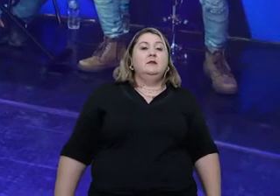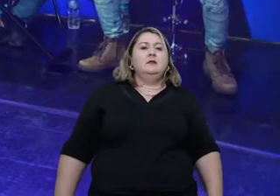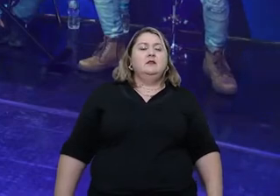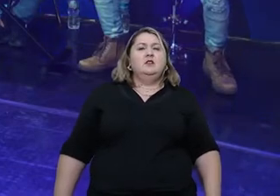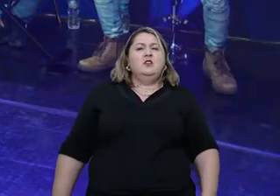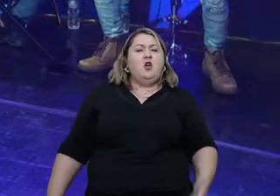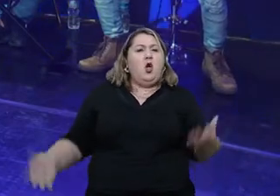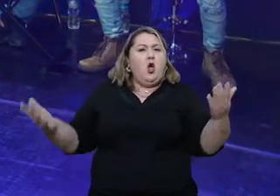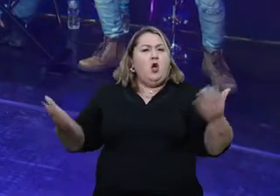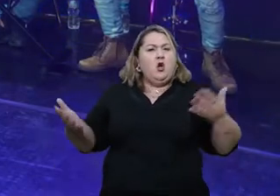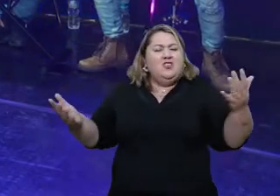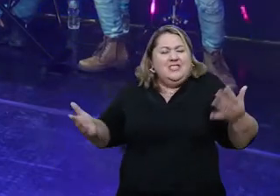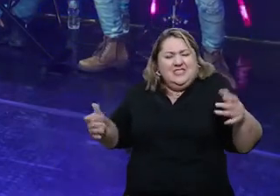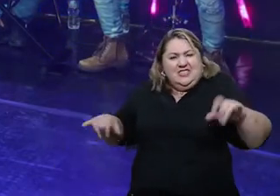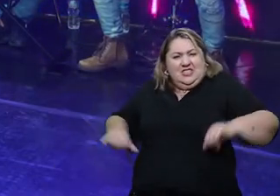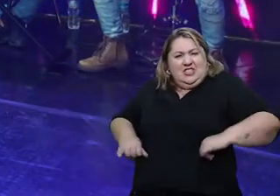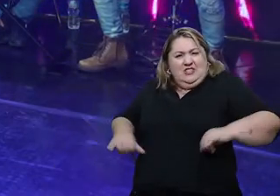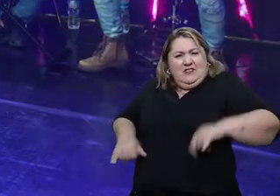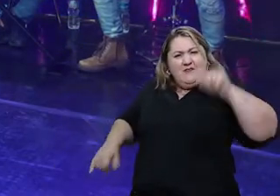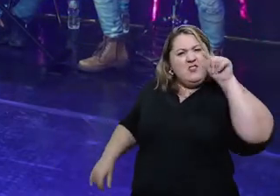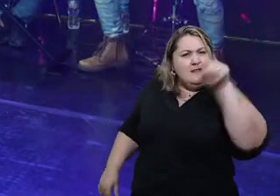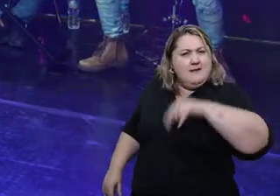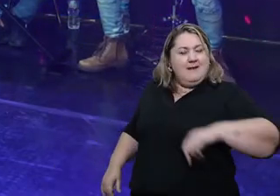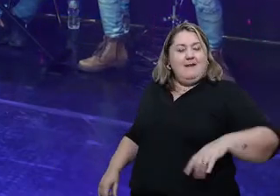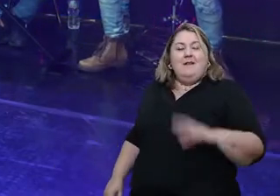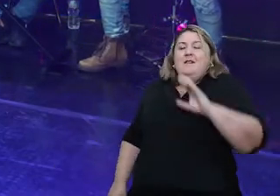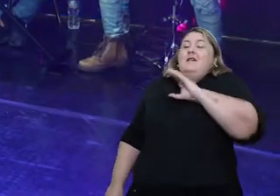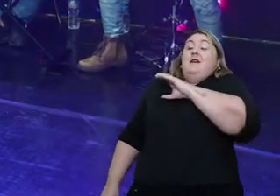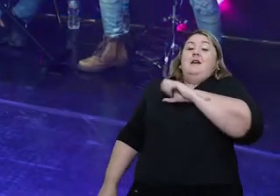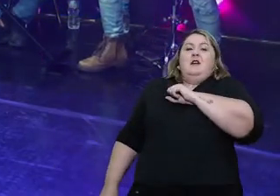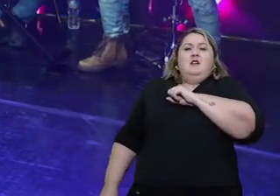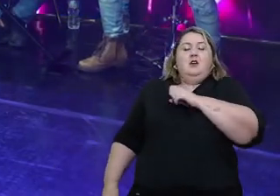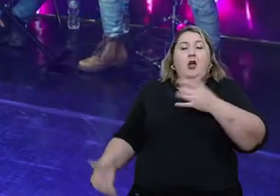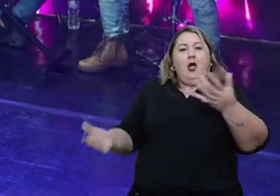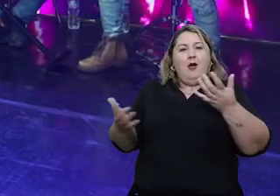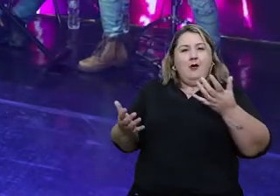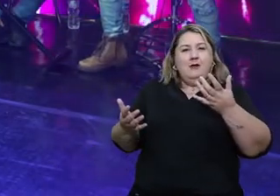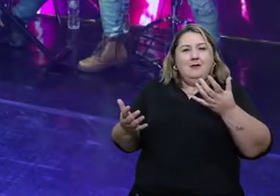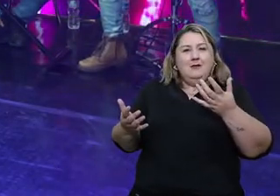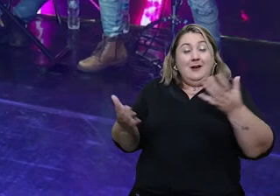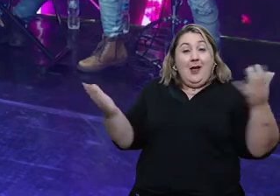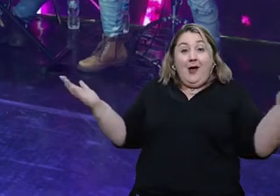Hoje é você quem está sofrendo, amor.